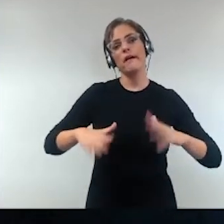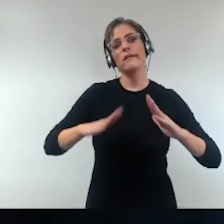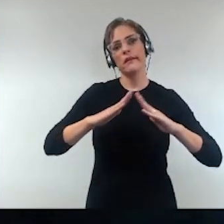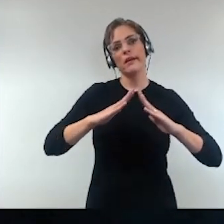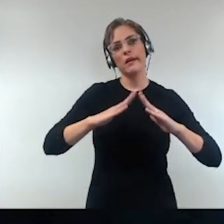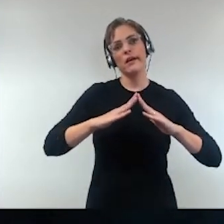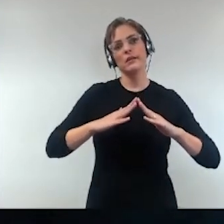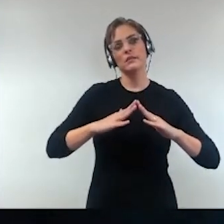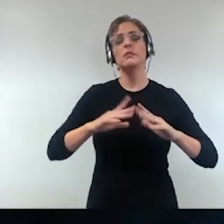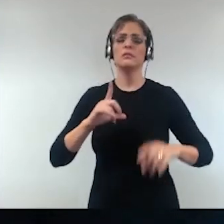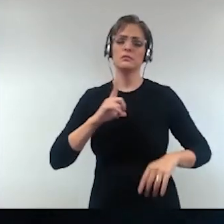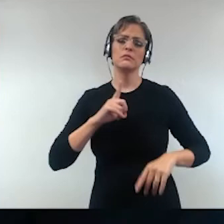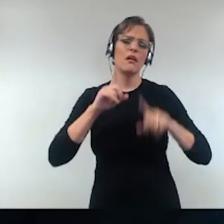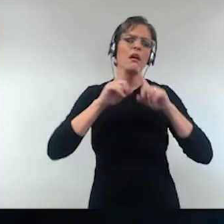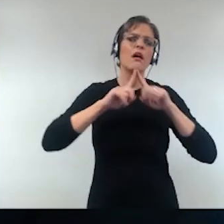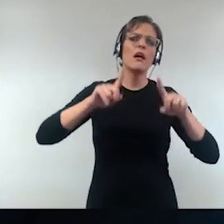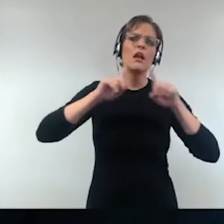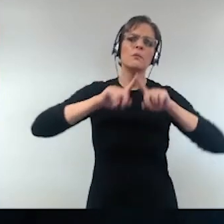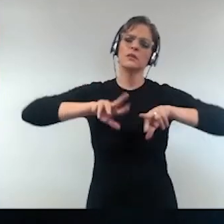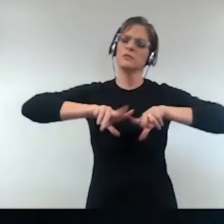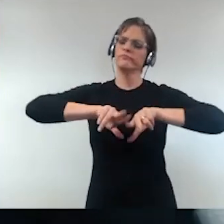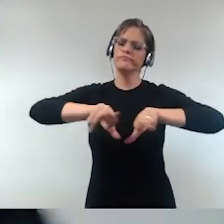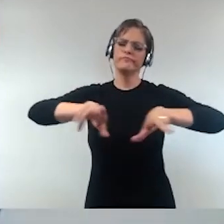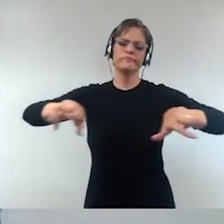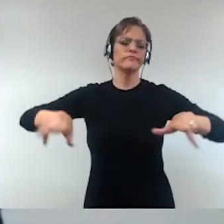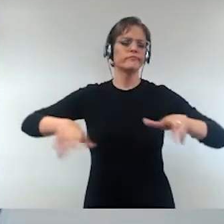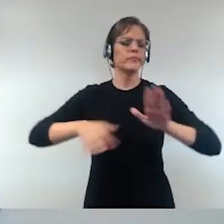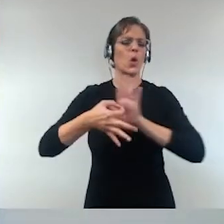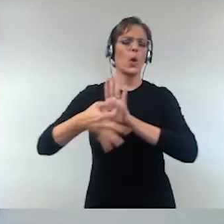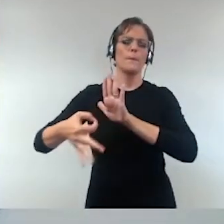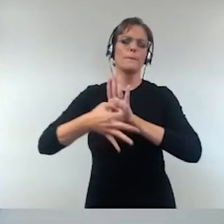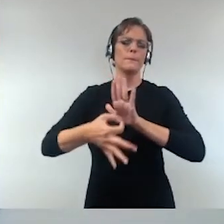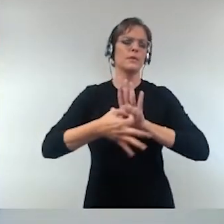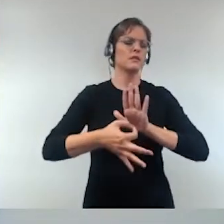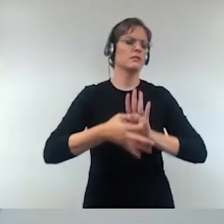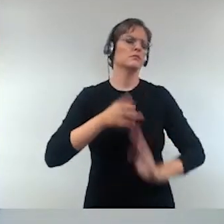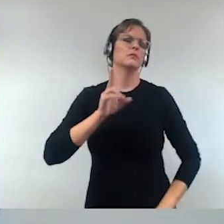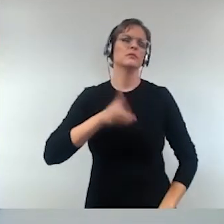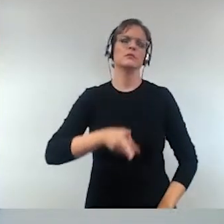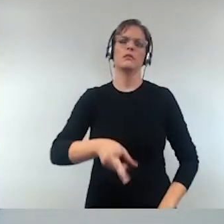que há críticas de todos os jeitos, há críticas, e sempre há,